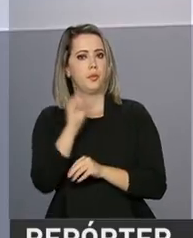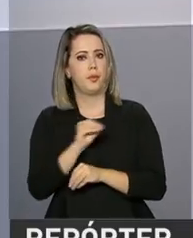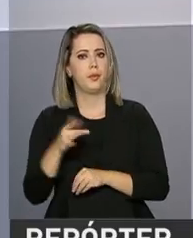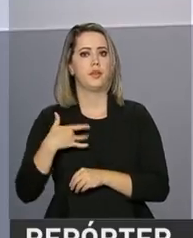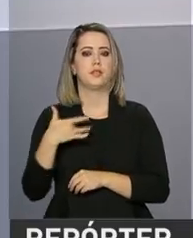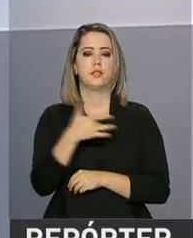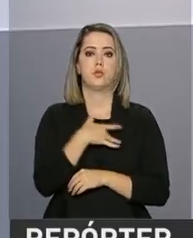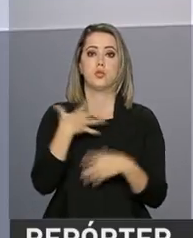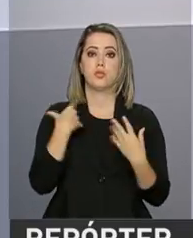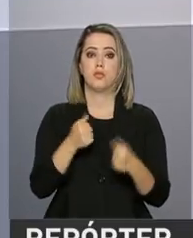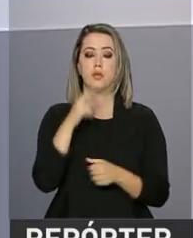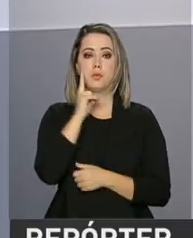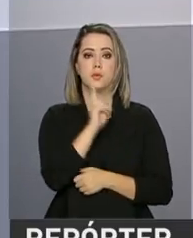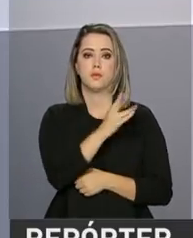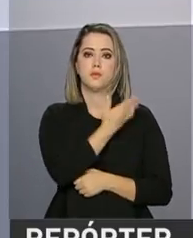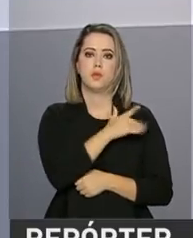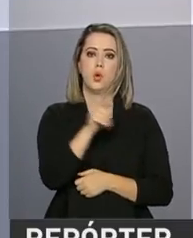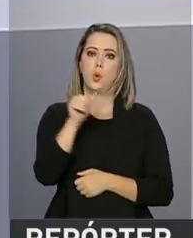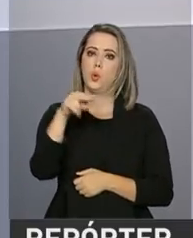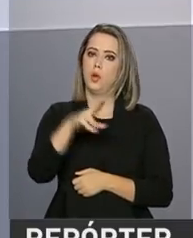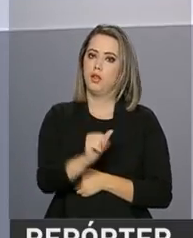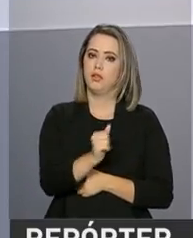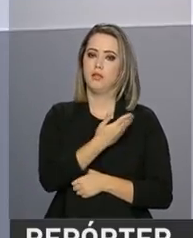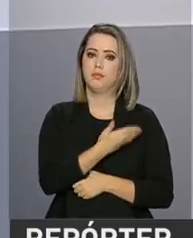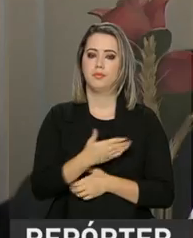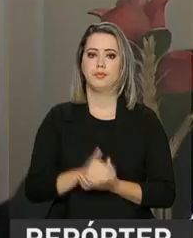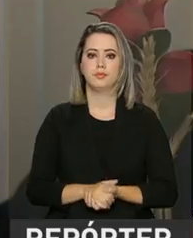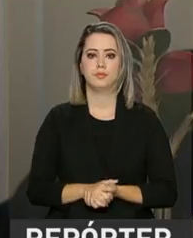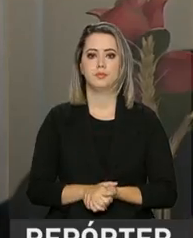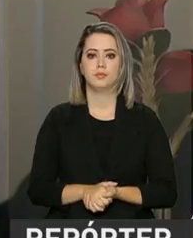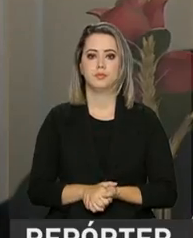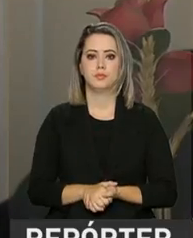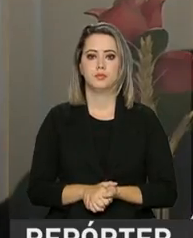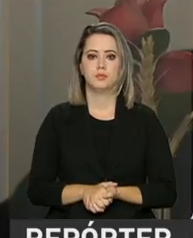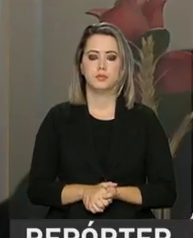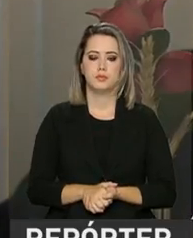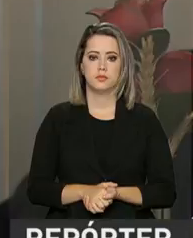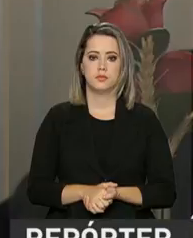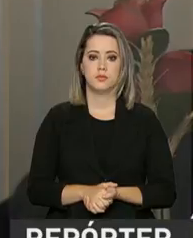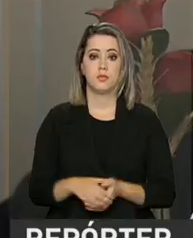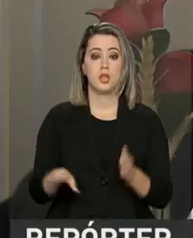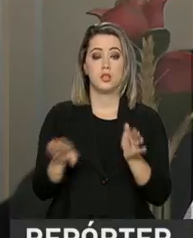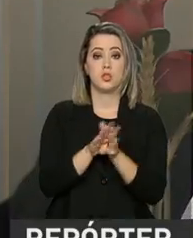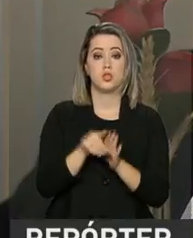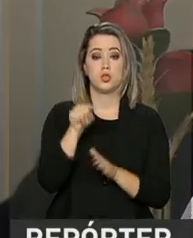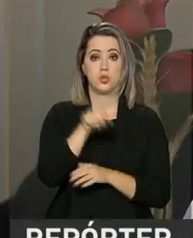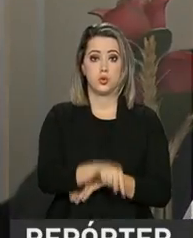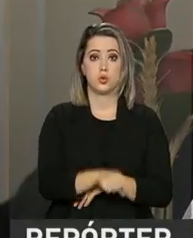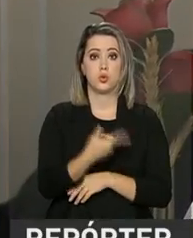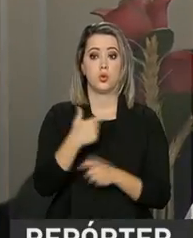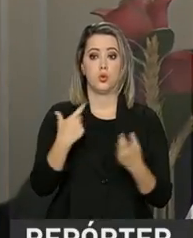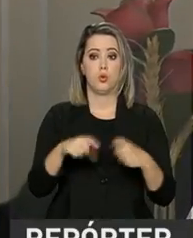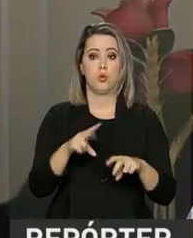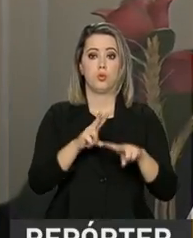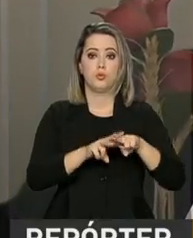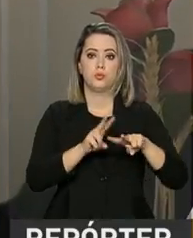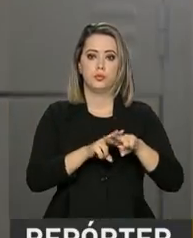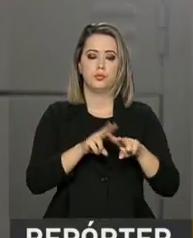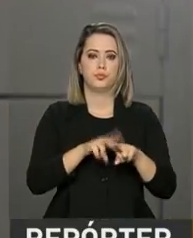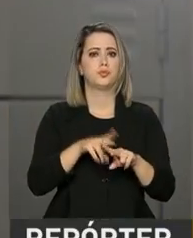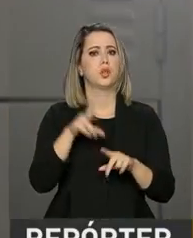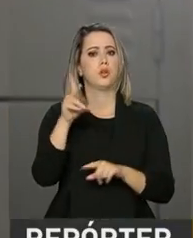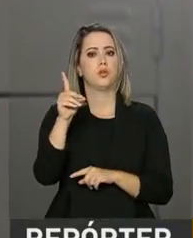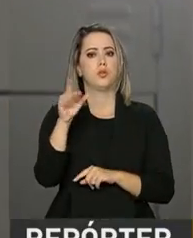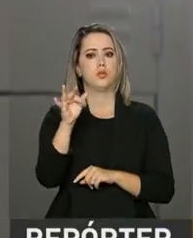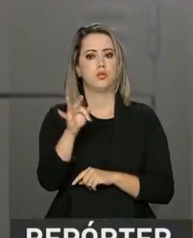saúde nós vamos ver na reportagem de Luana Karen quando chegou a penitenciária feminina do Distrito Federal